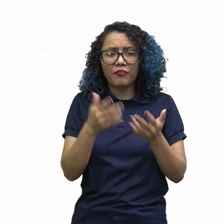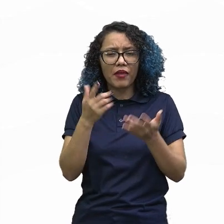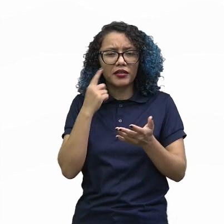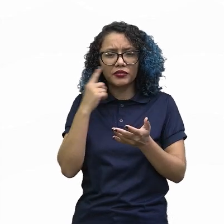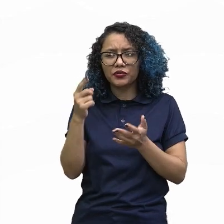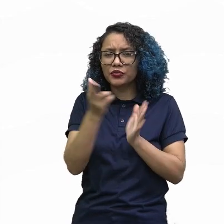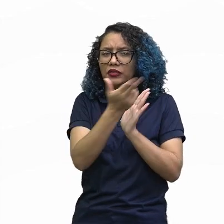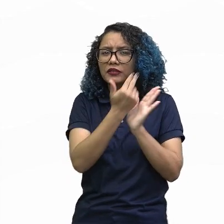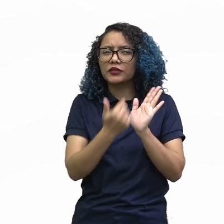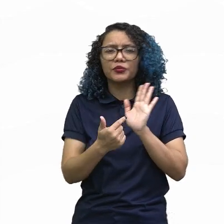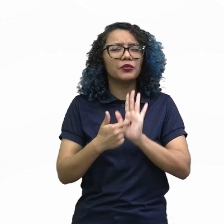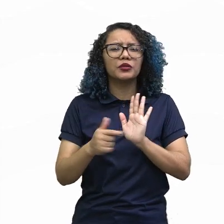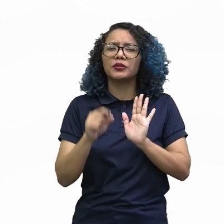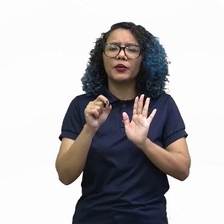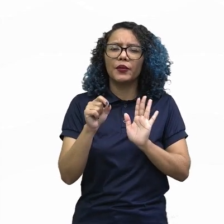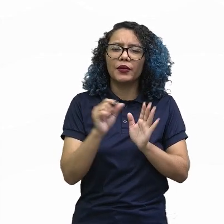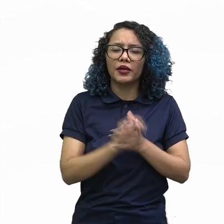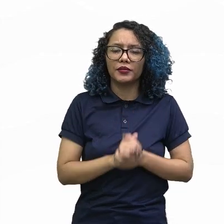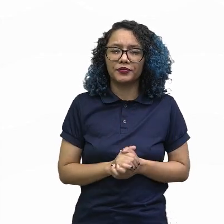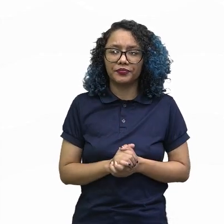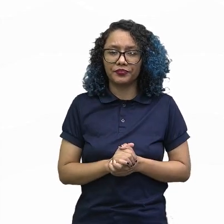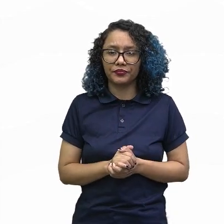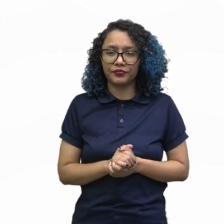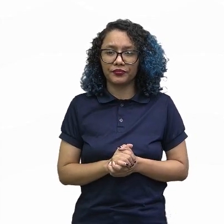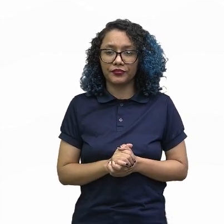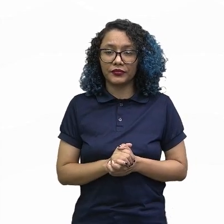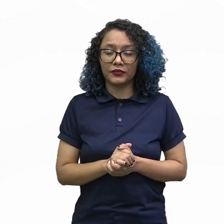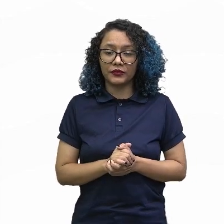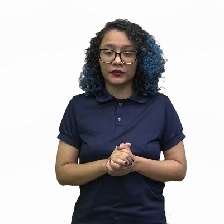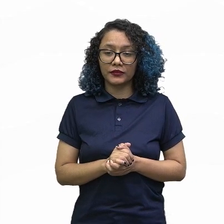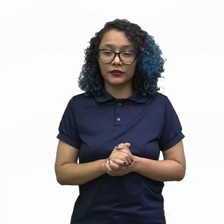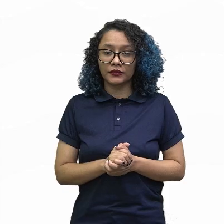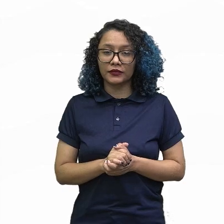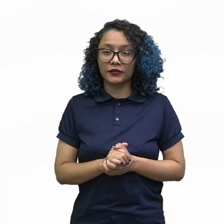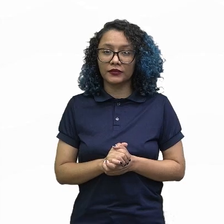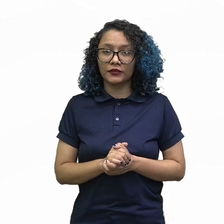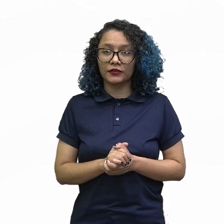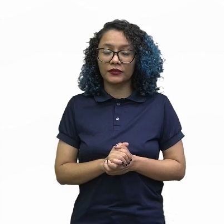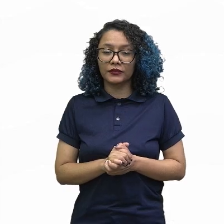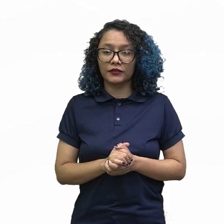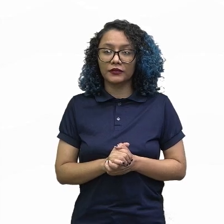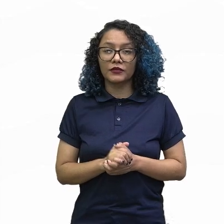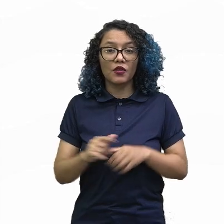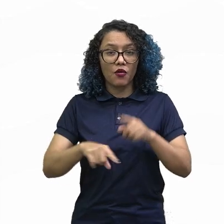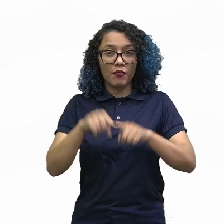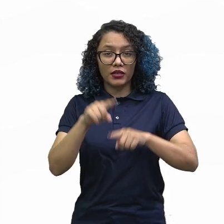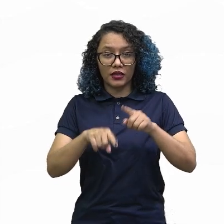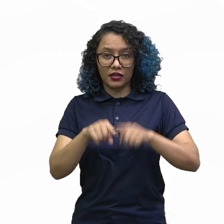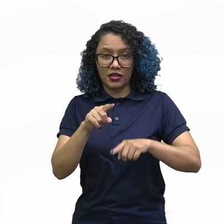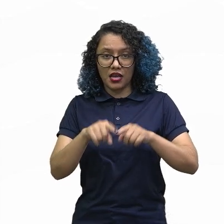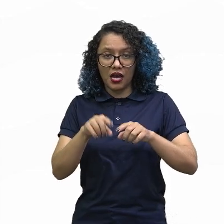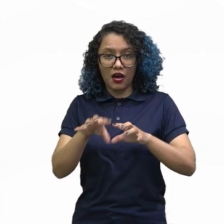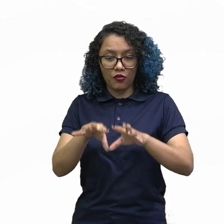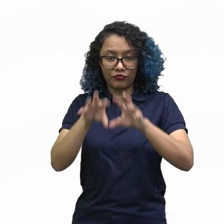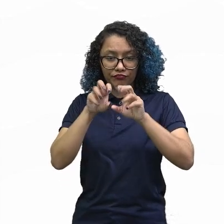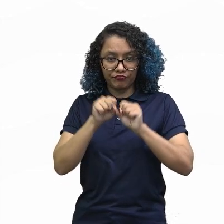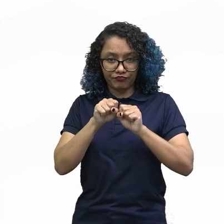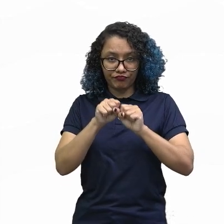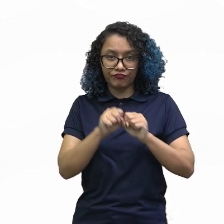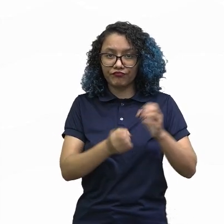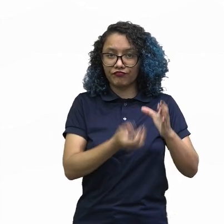seguinte, ó, qual a diferença entre esses receptores elétricos e